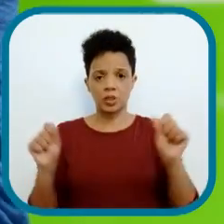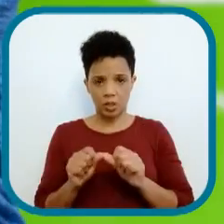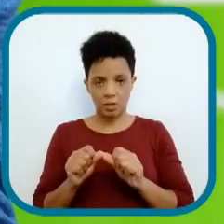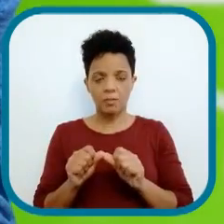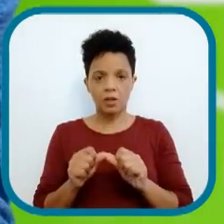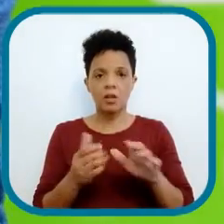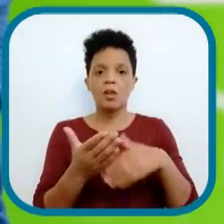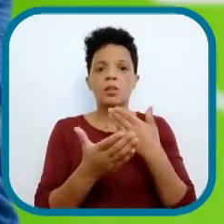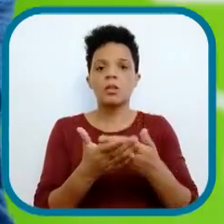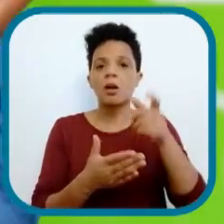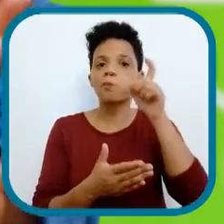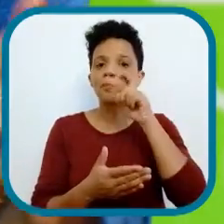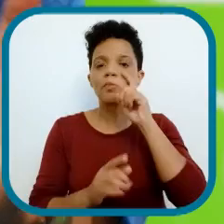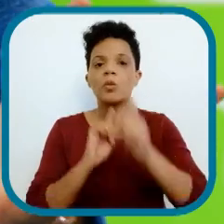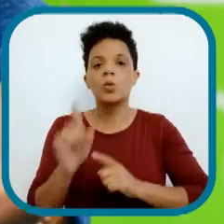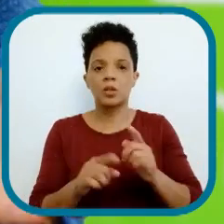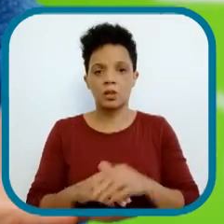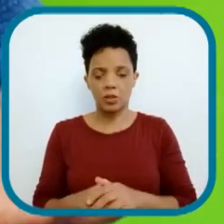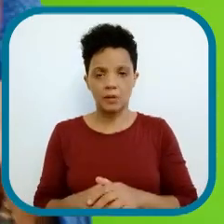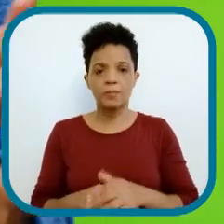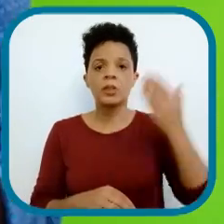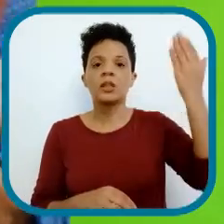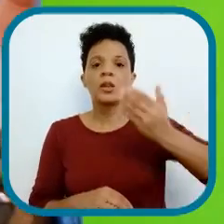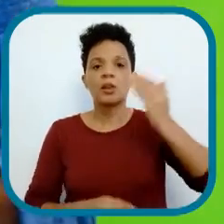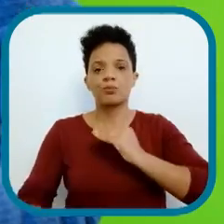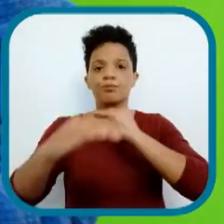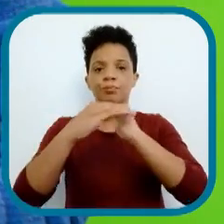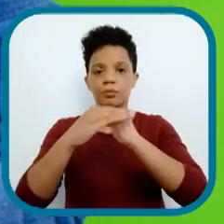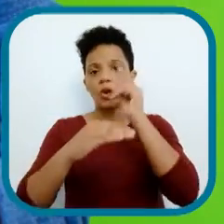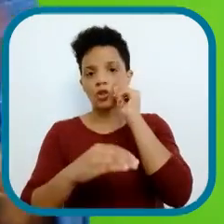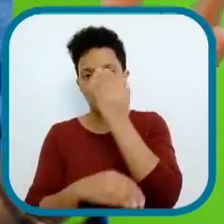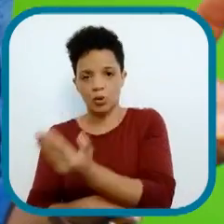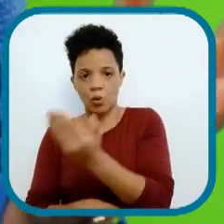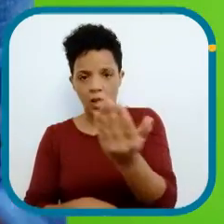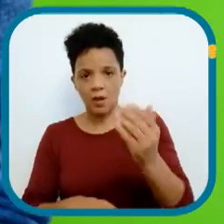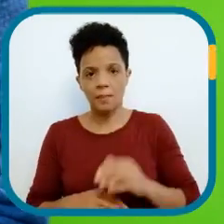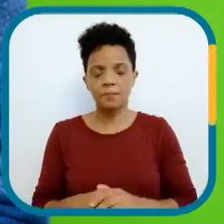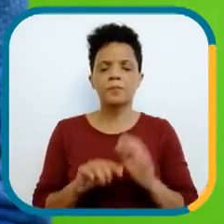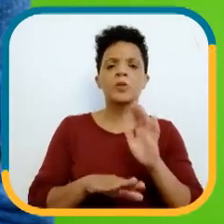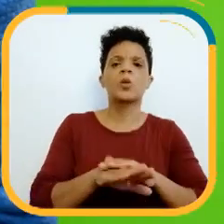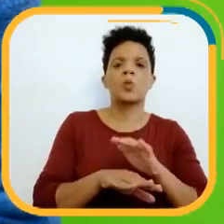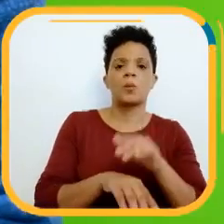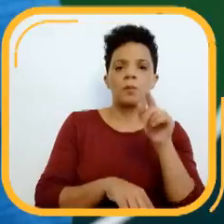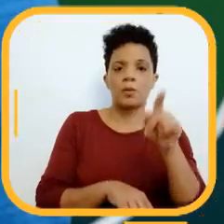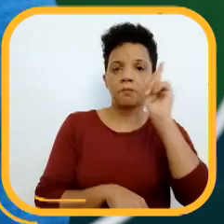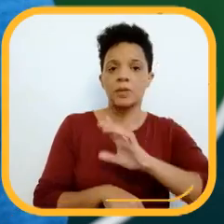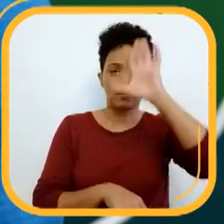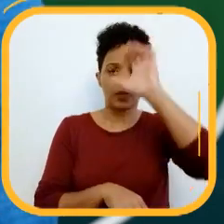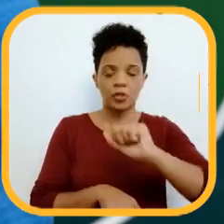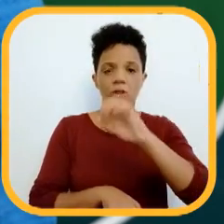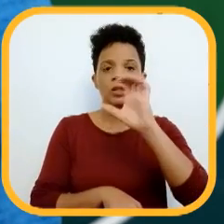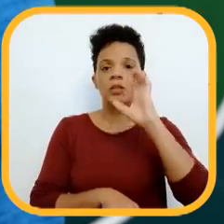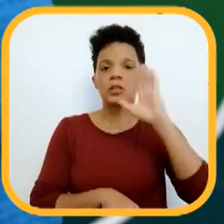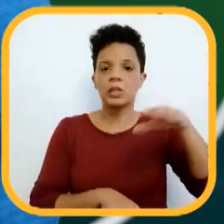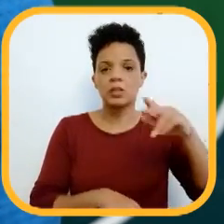um mecanismo que lhes garantisse um direito igual aos homens que lá estão. E foi mesmo nesse sentido que